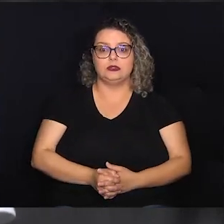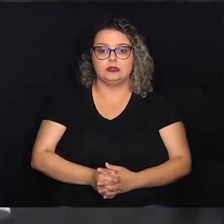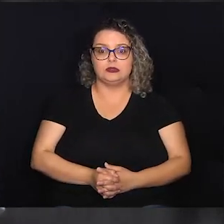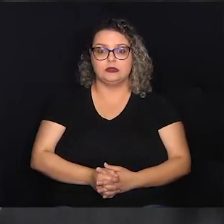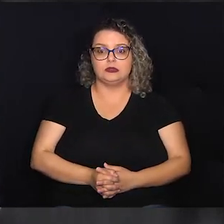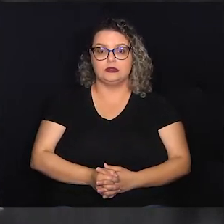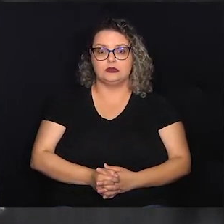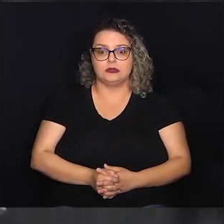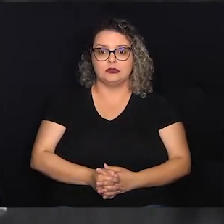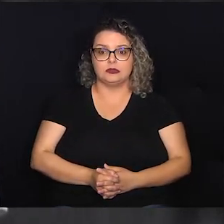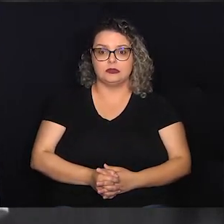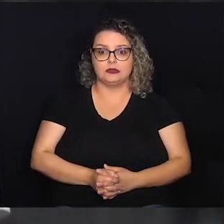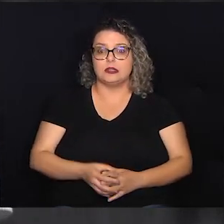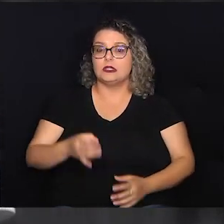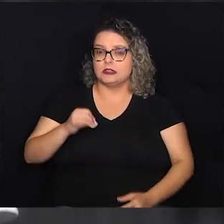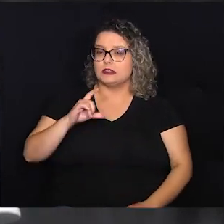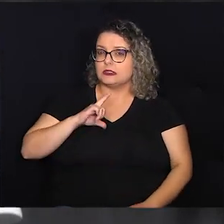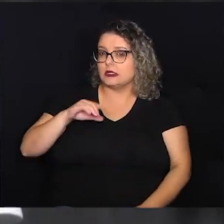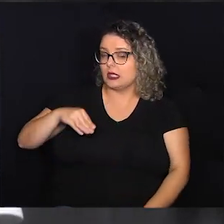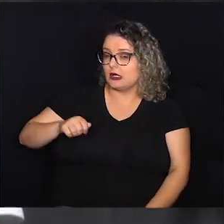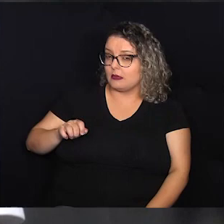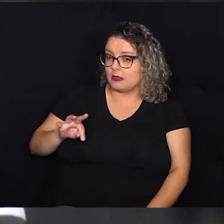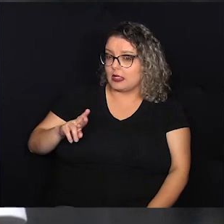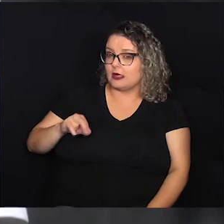eu posso dizer para todo mundo que